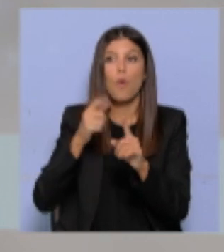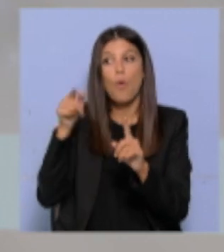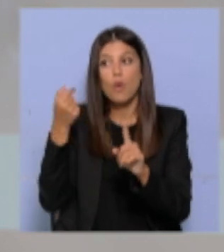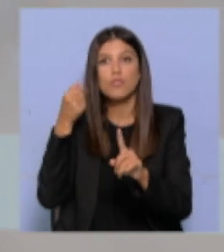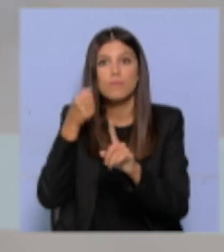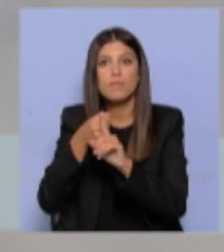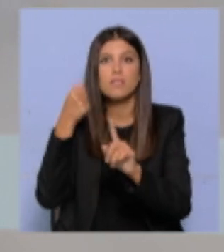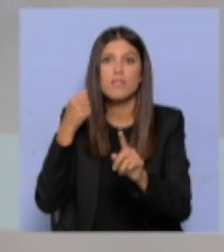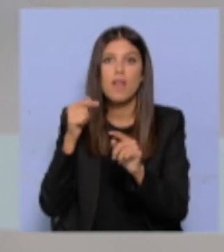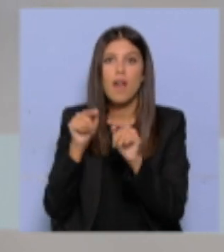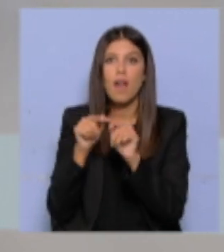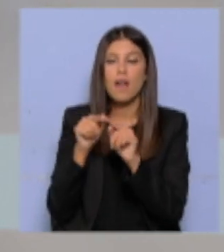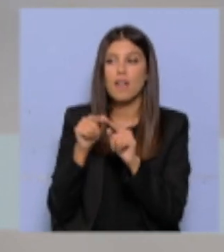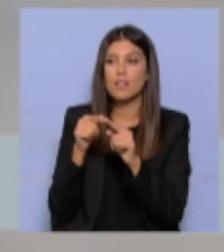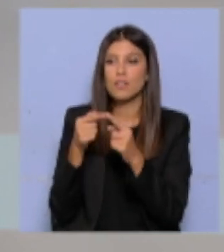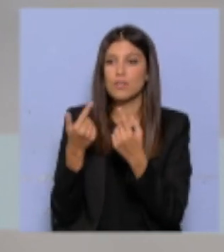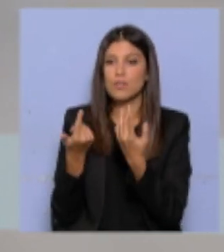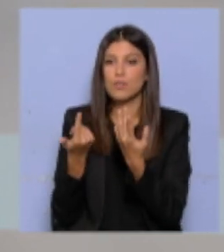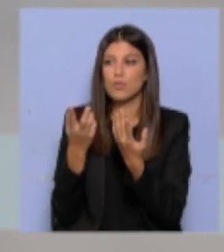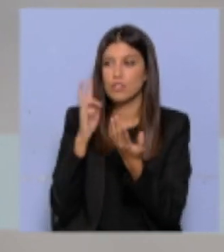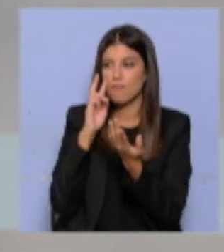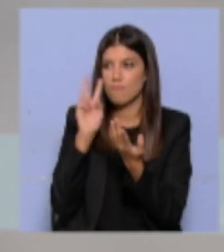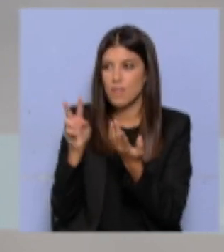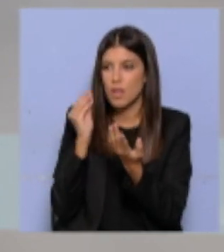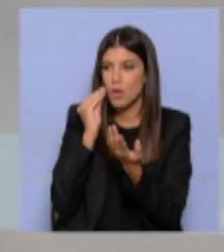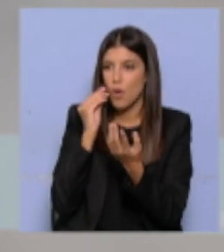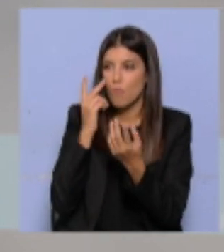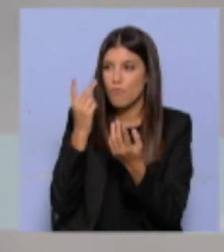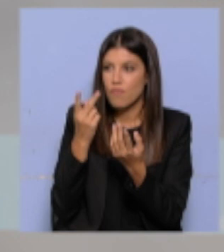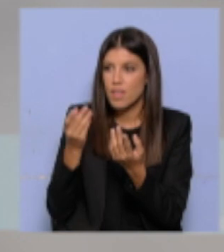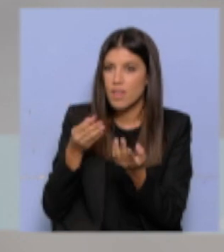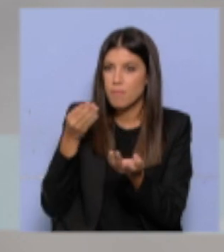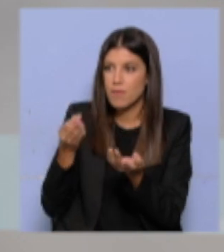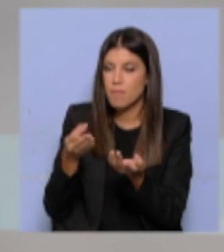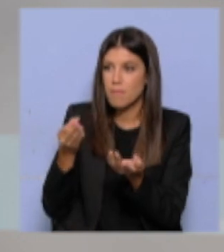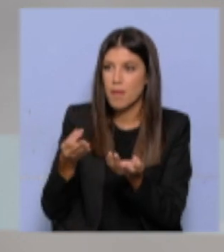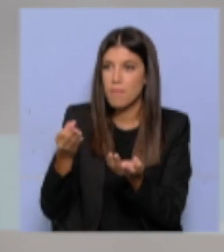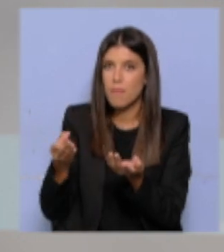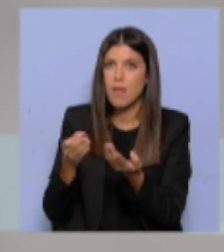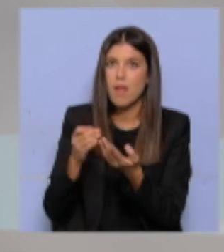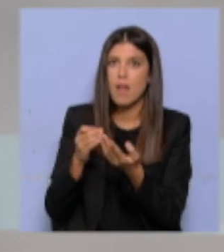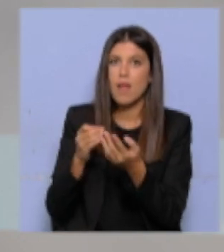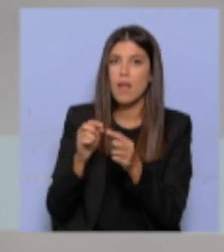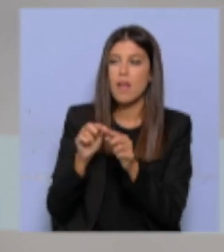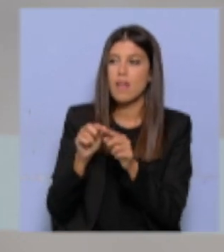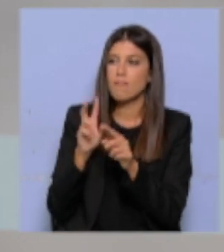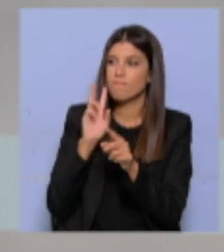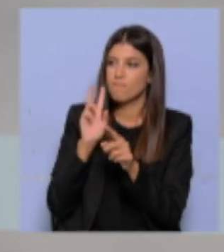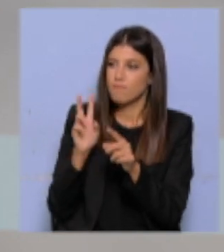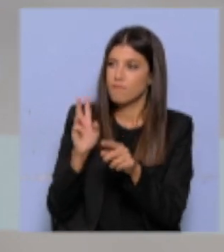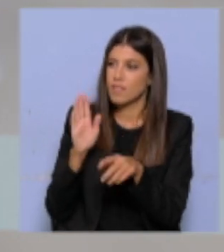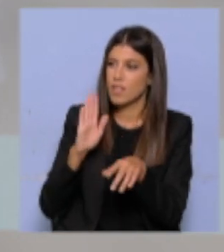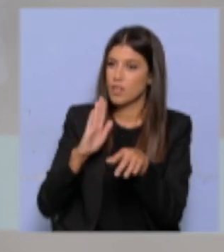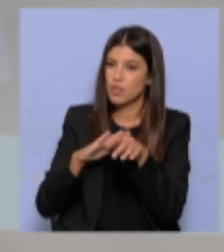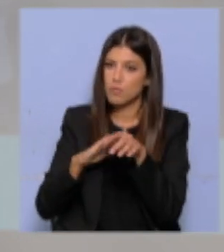ver como esses missionários vivem e trabalham a partir do seu testemunho e a partir da experiência de encontro